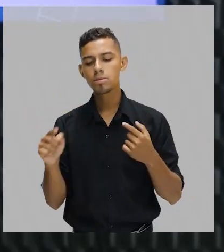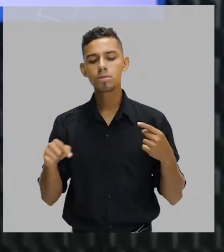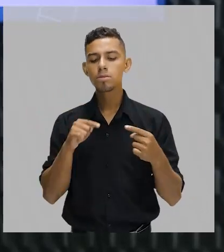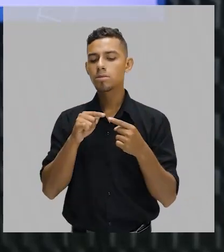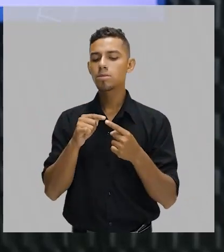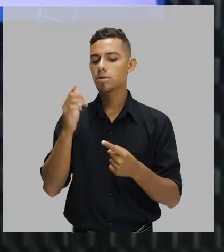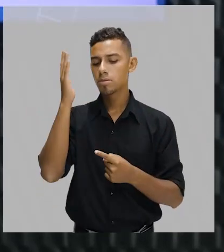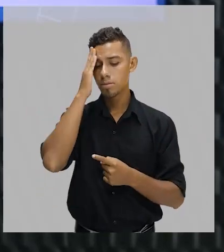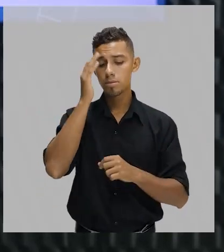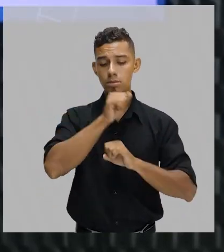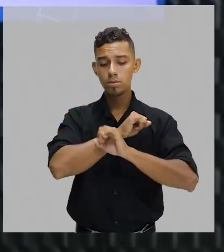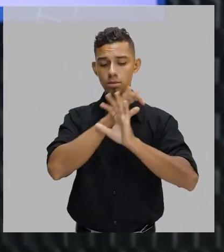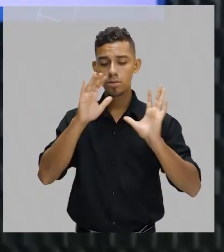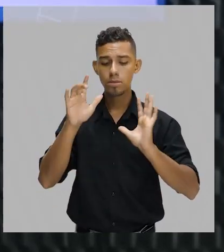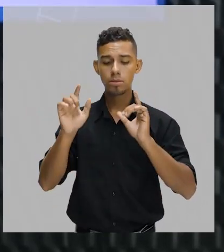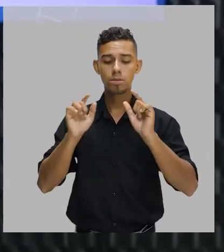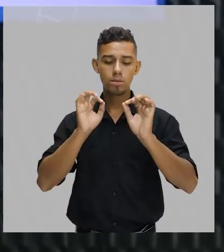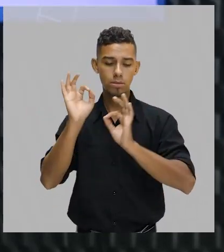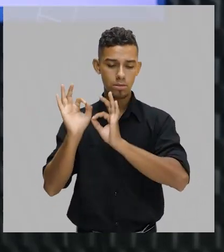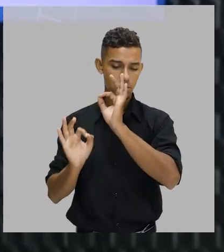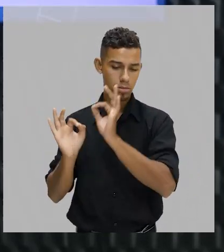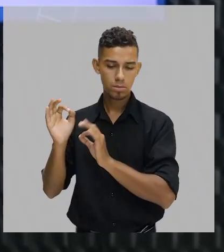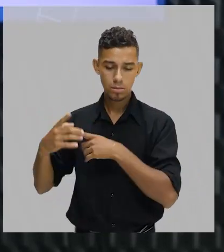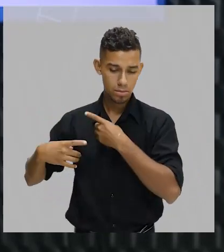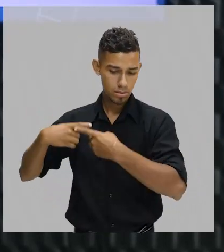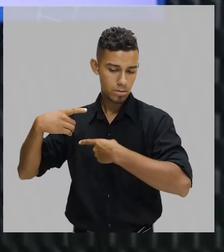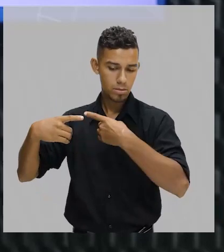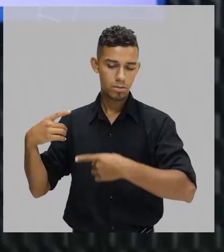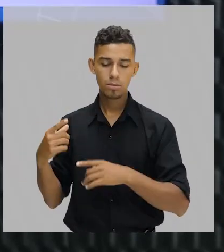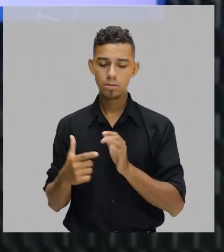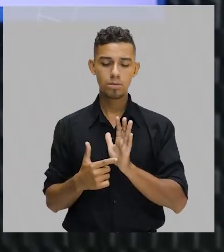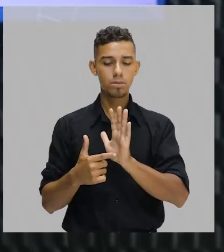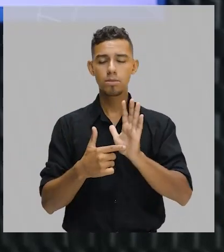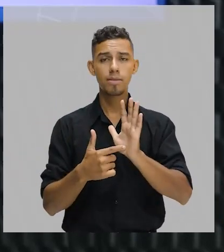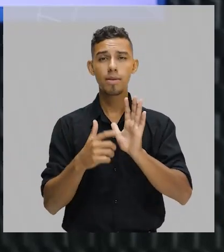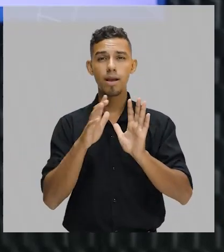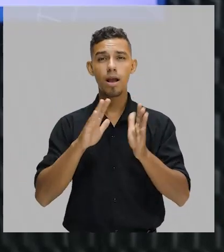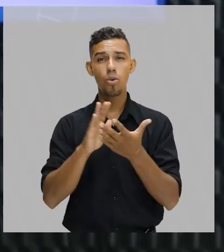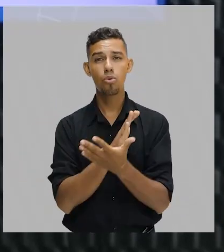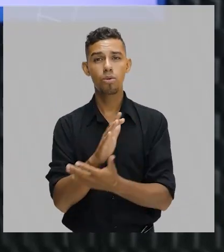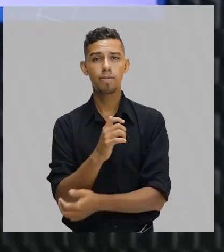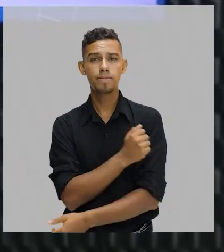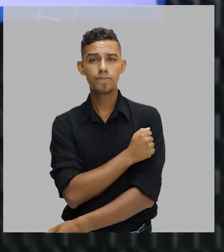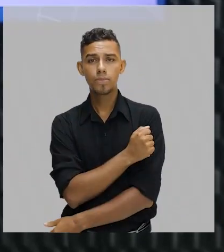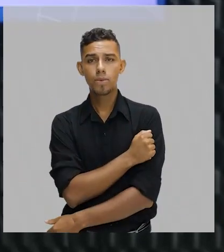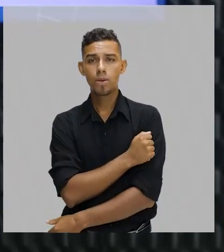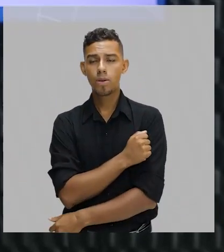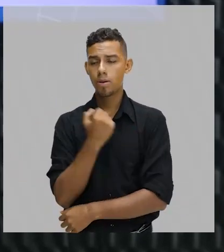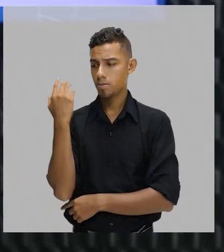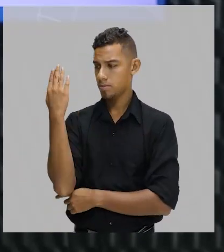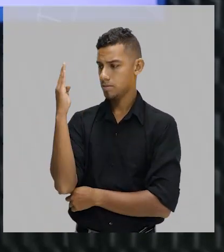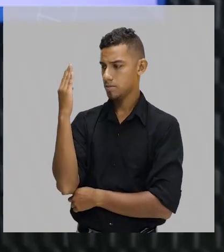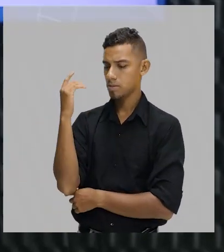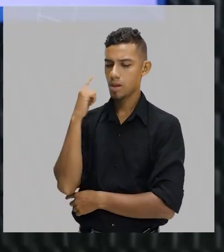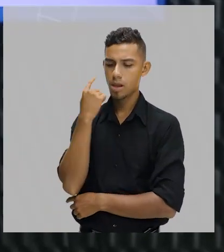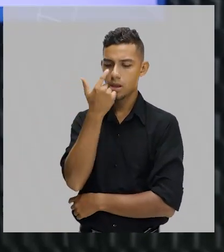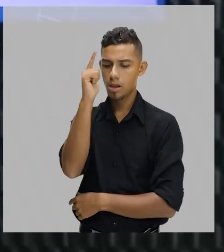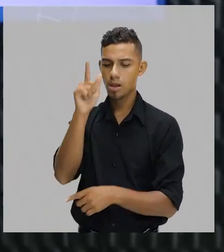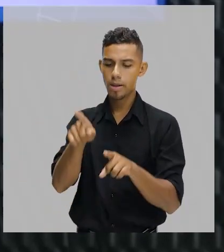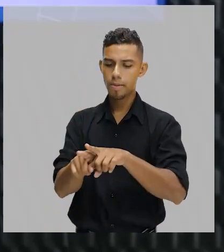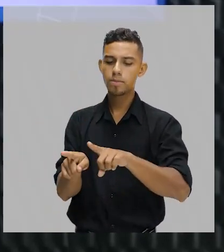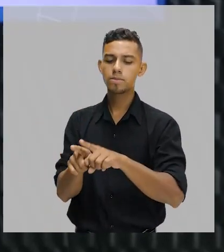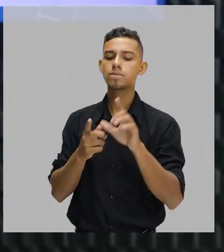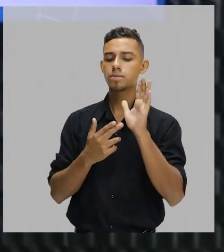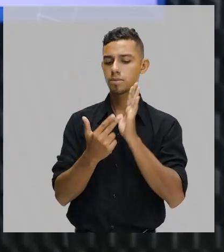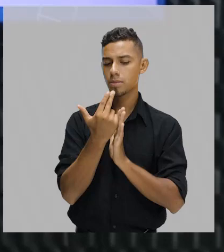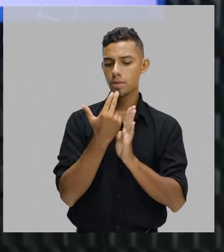justamente você fazer um trabalho didático, mostrar como. E ainda, por exemplo, alguns alunos que eu tenho que fazem biologias e outras áreas, eles fazem muito isso